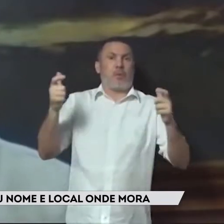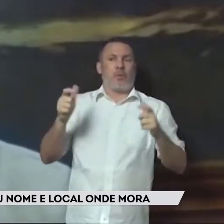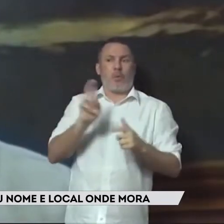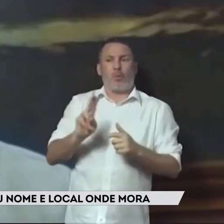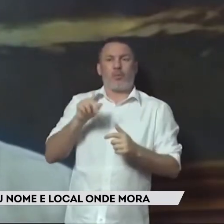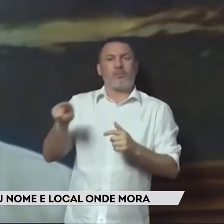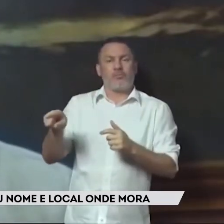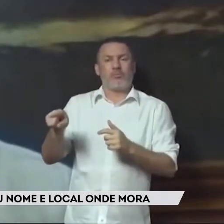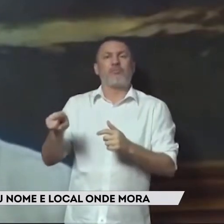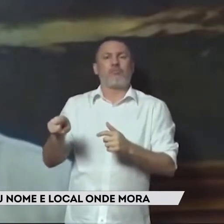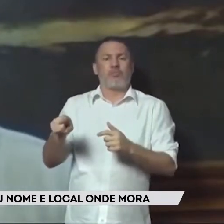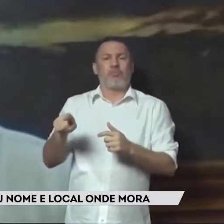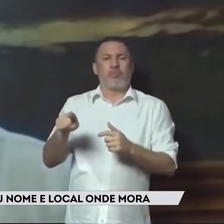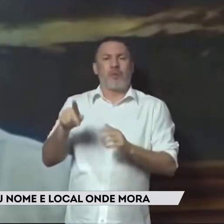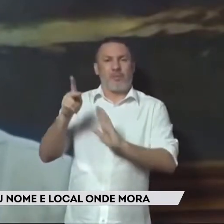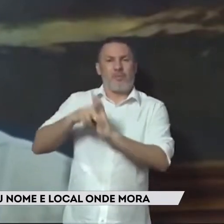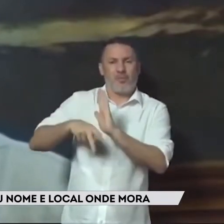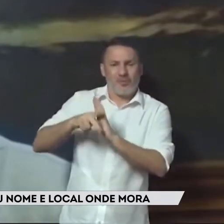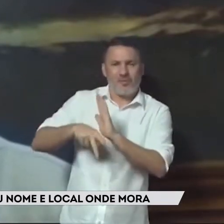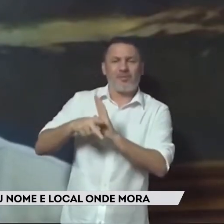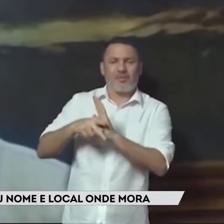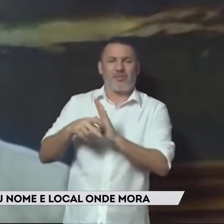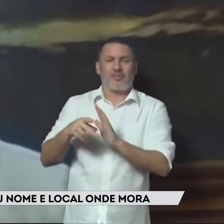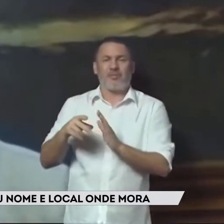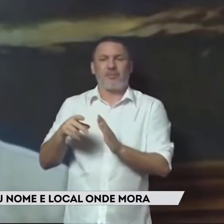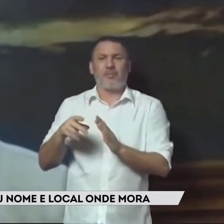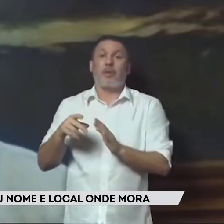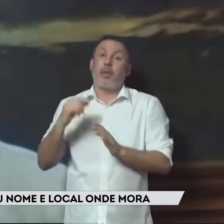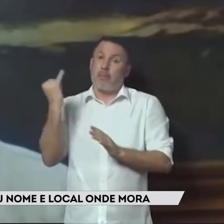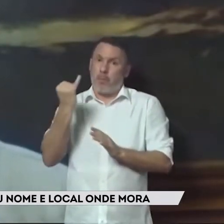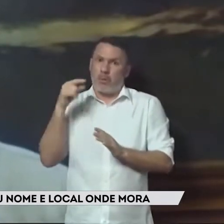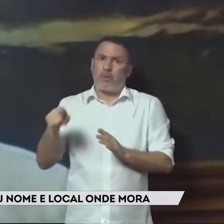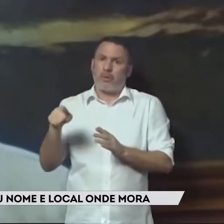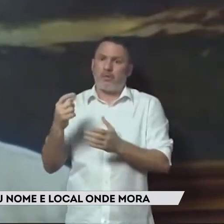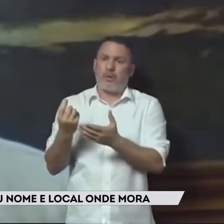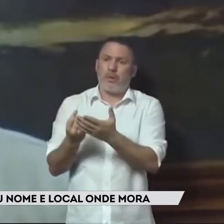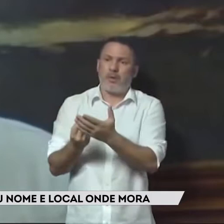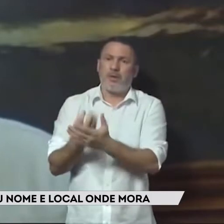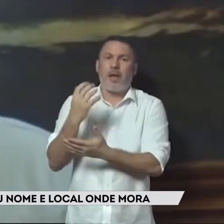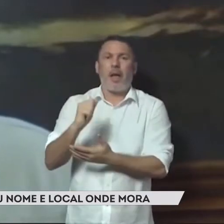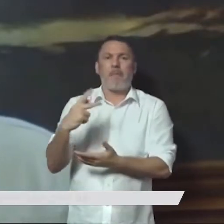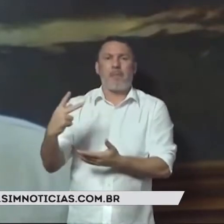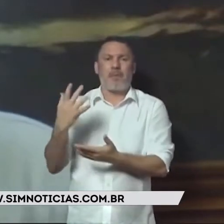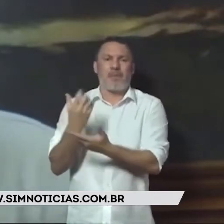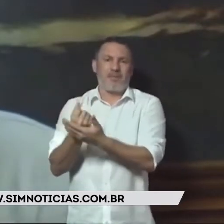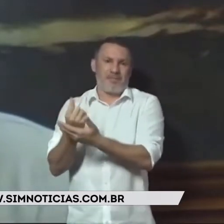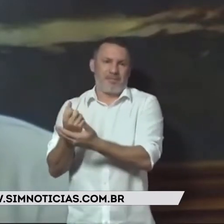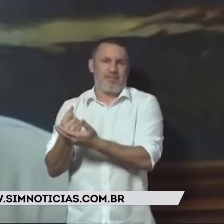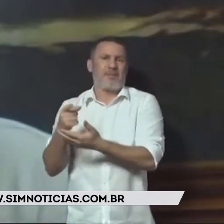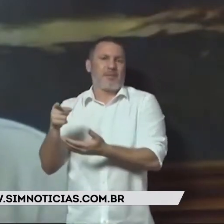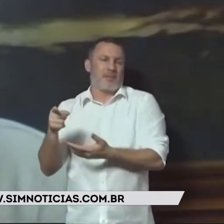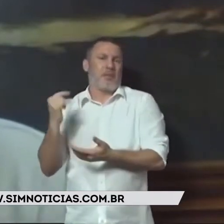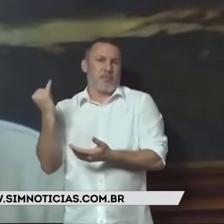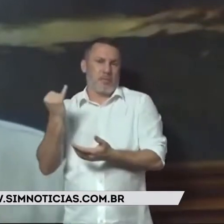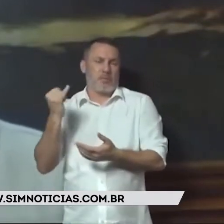esse é um dado importante, né, a ser dito a respeito do aplicativo escolar. Agora, para quem não tem